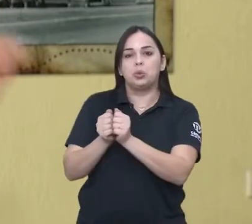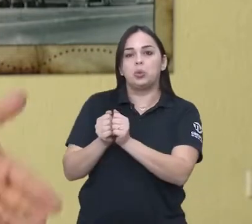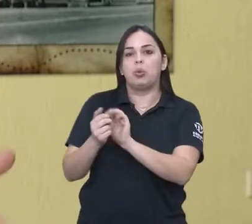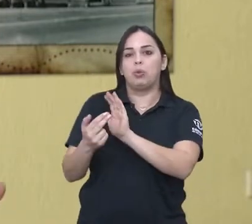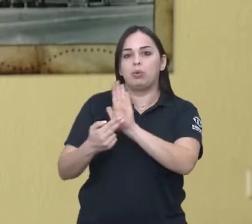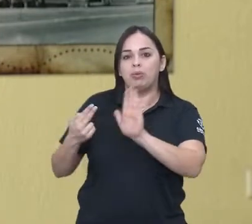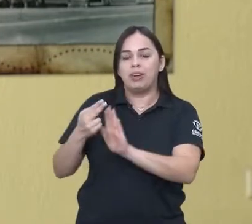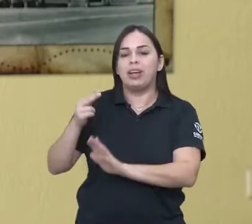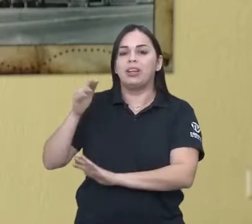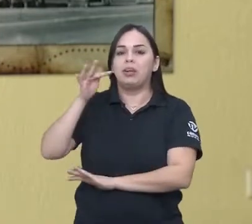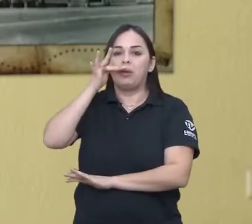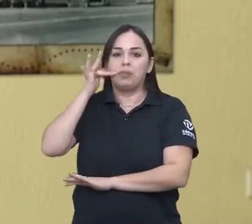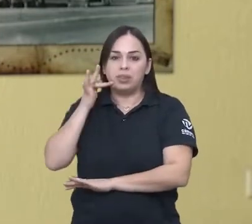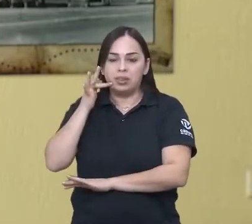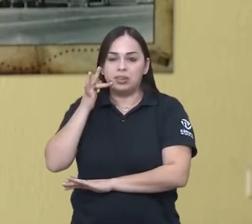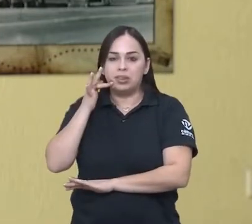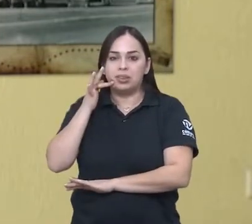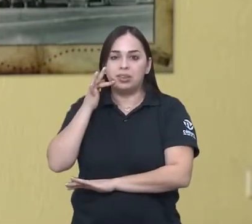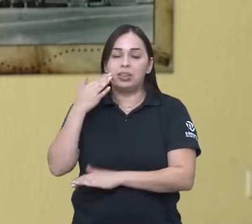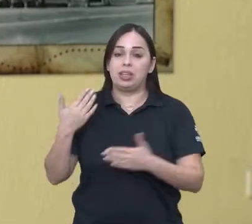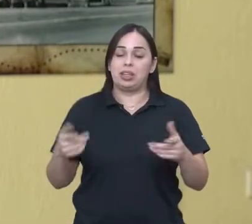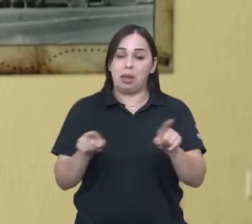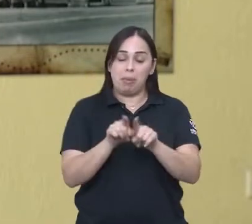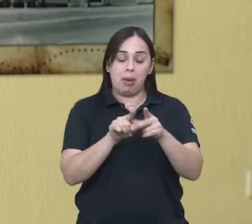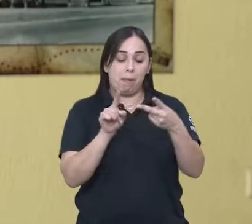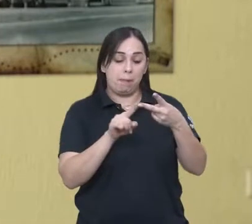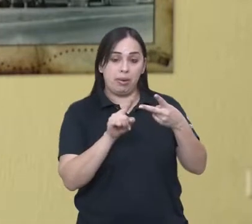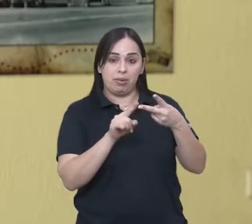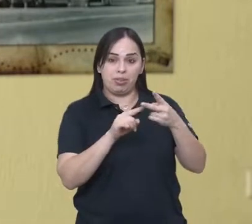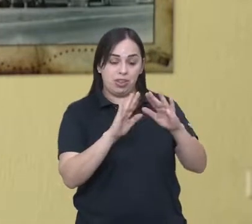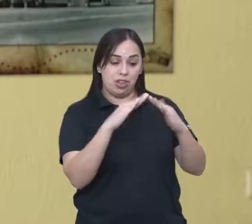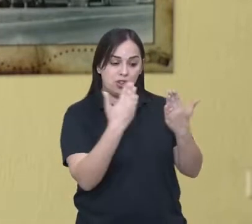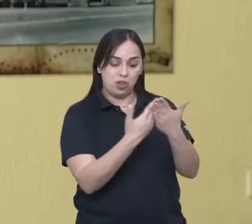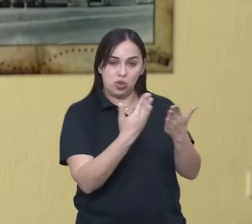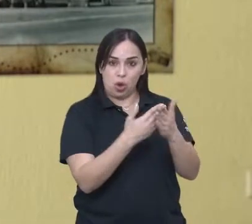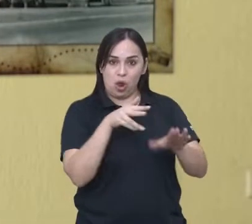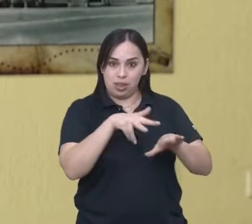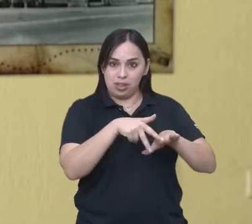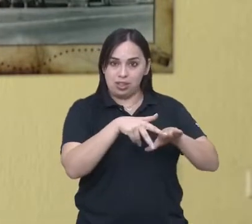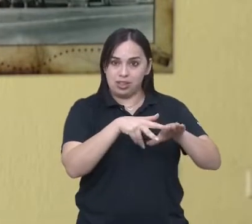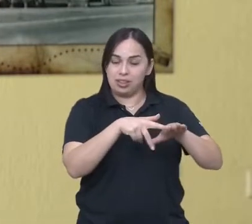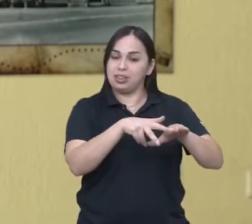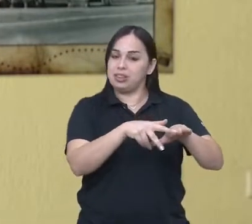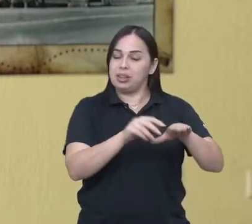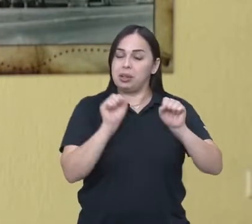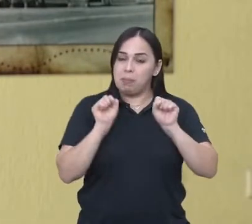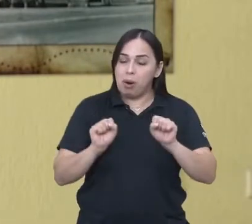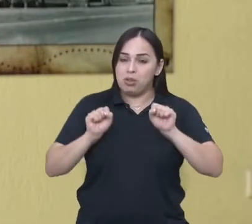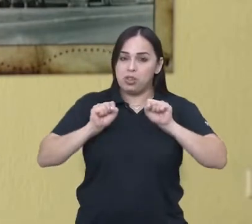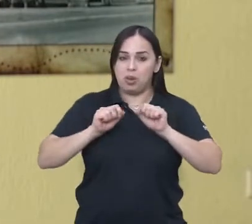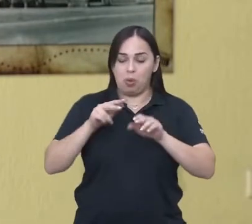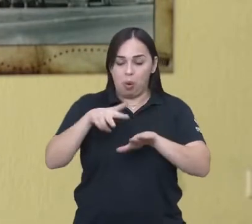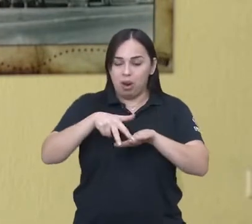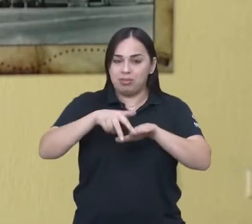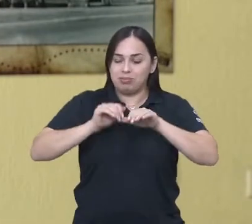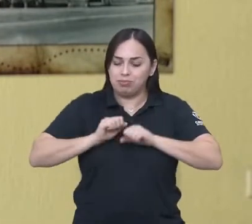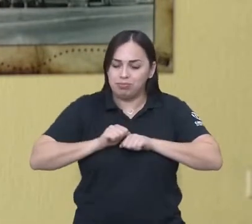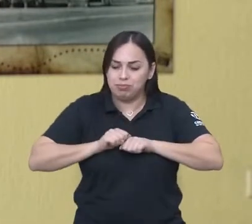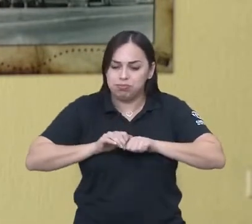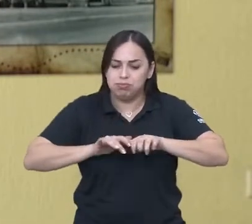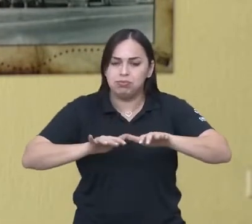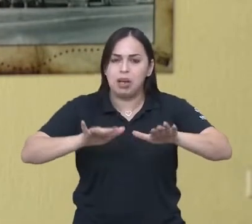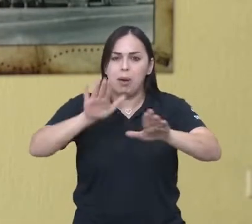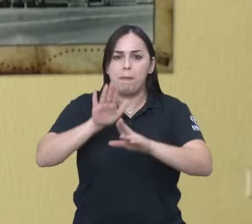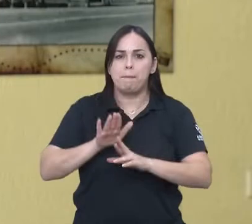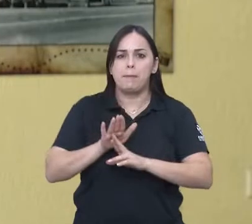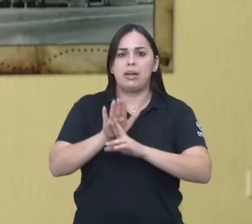a primeira lei com o Fabião Zagueiro e agora a lei da escolinha de minha autoria solo, eu acho que a gente pode difundir ainda mais esse esporte e tornar São